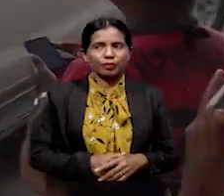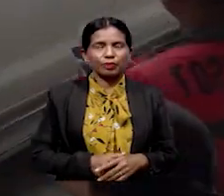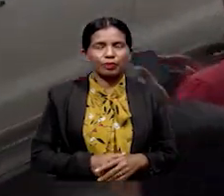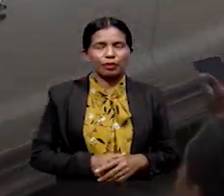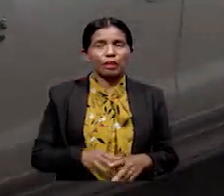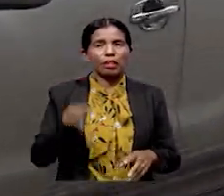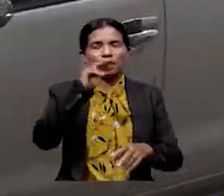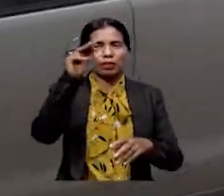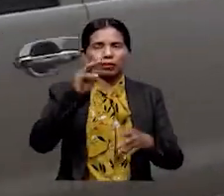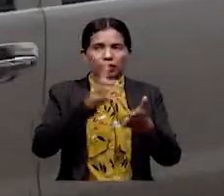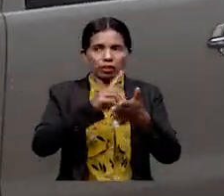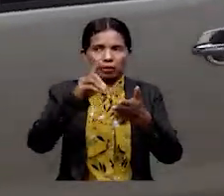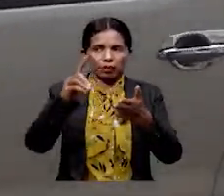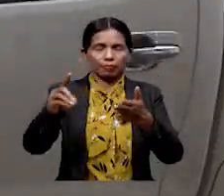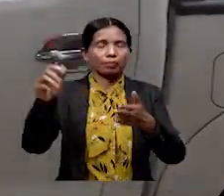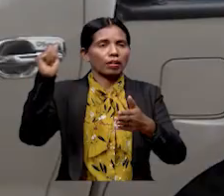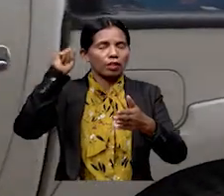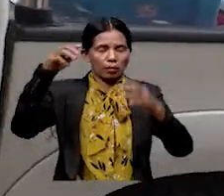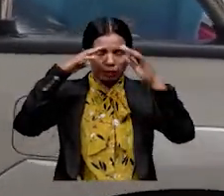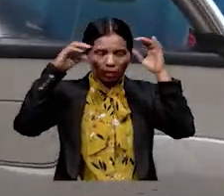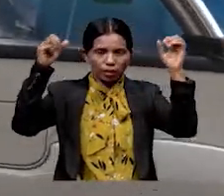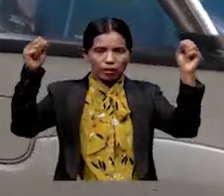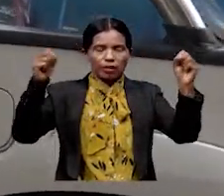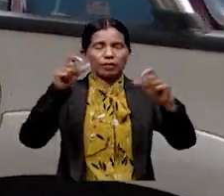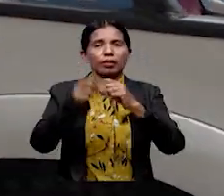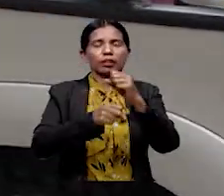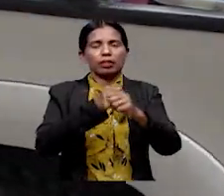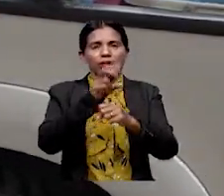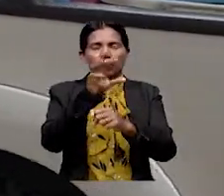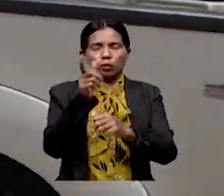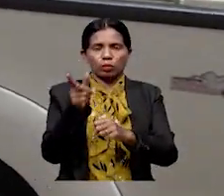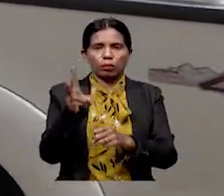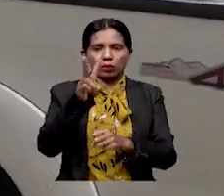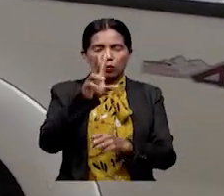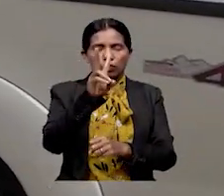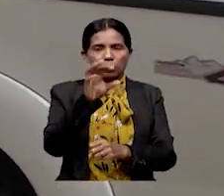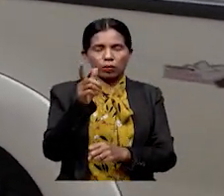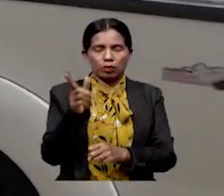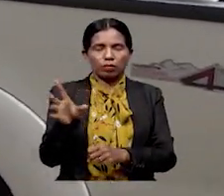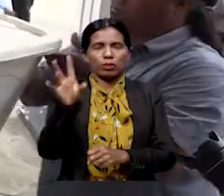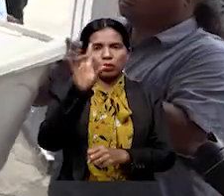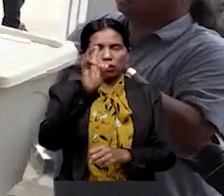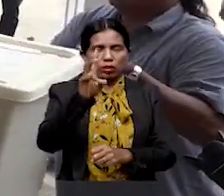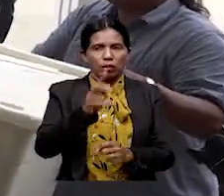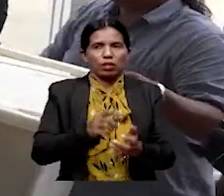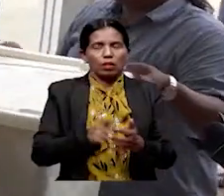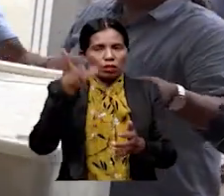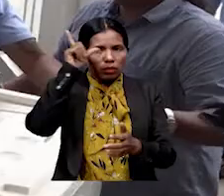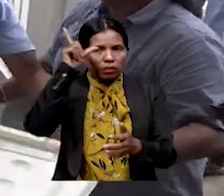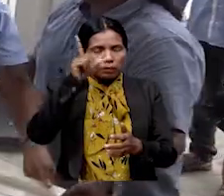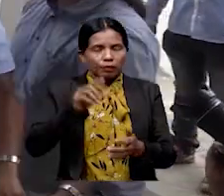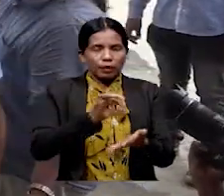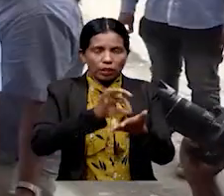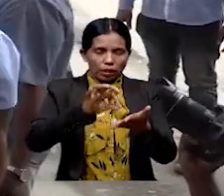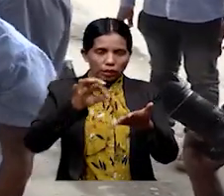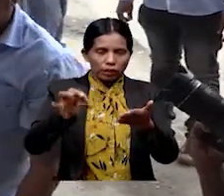Segunda semana, né, candidato presidente da República, período Ringrua Ronsingrua, Ringrua Ronlusinghito, Francisco Guterres Luolo, barragista